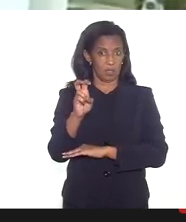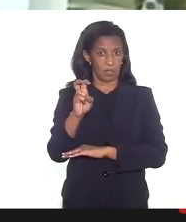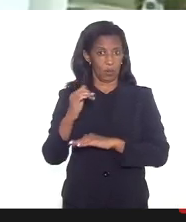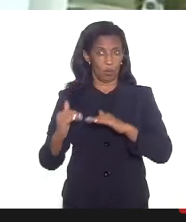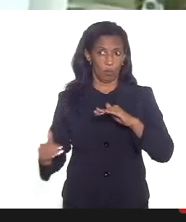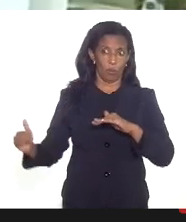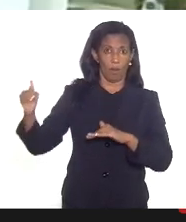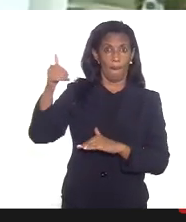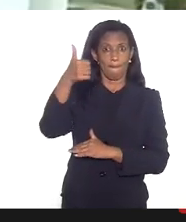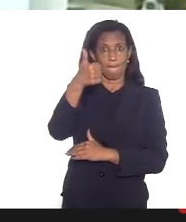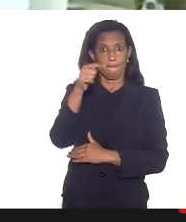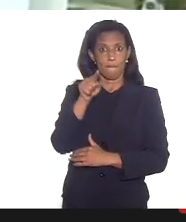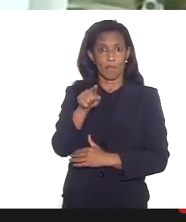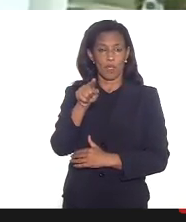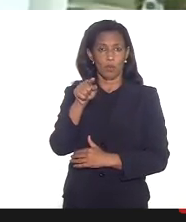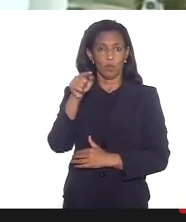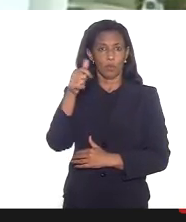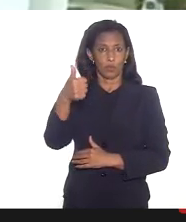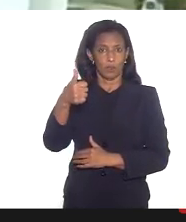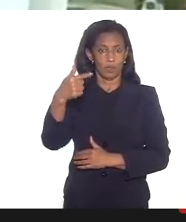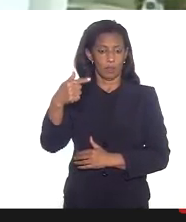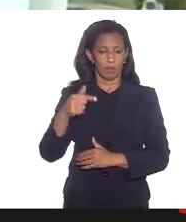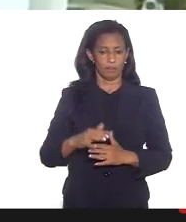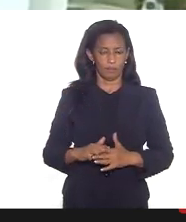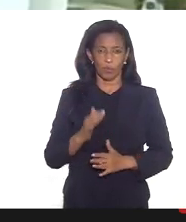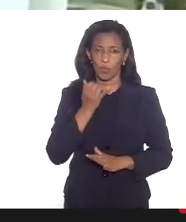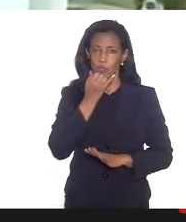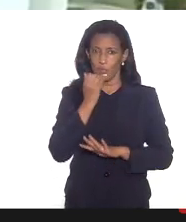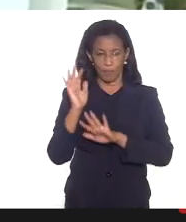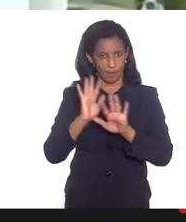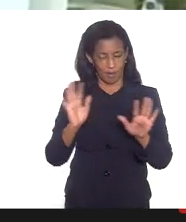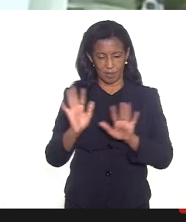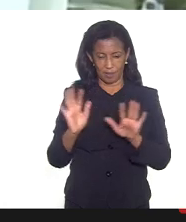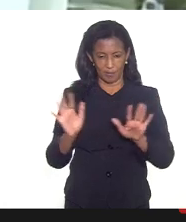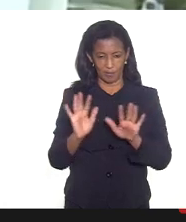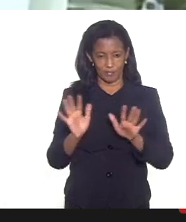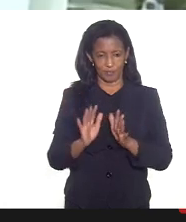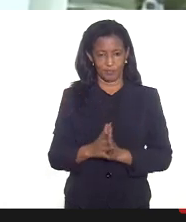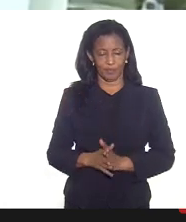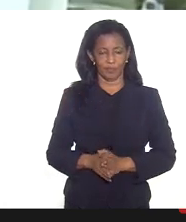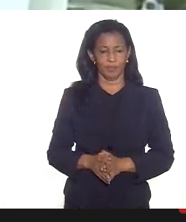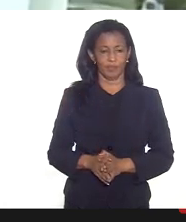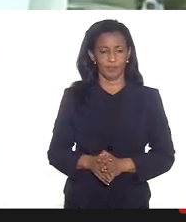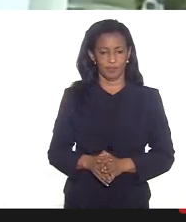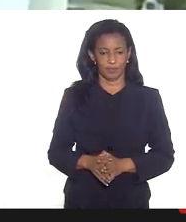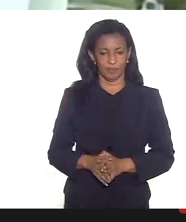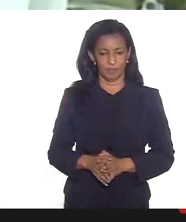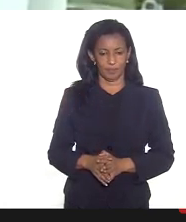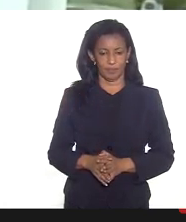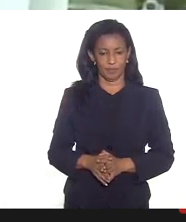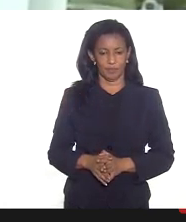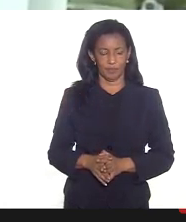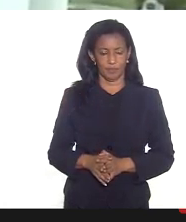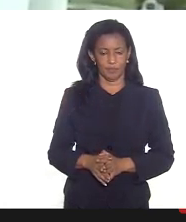para 1178 até então esse aqui não é de casa aqui é das doses aplicar